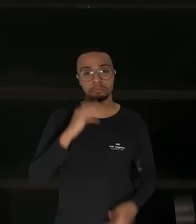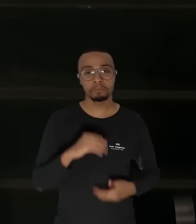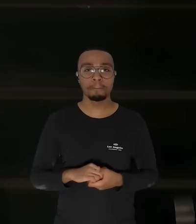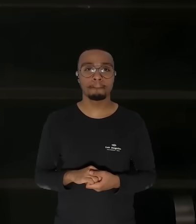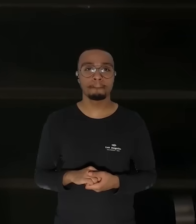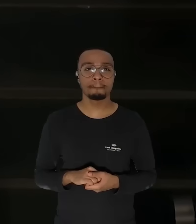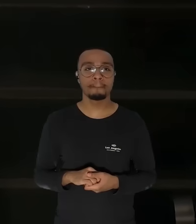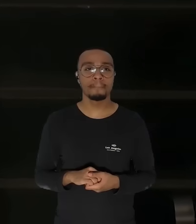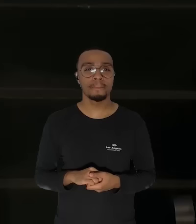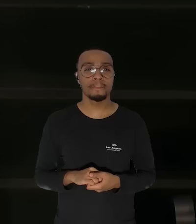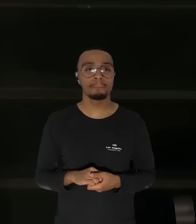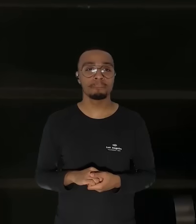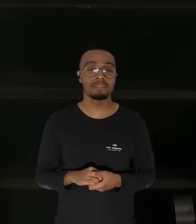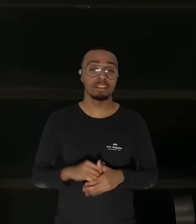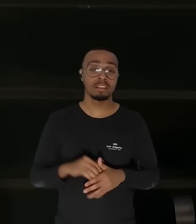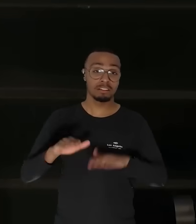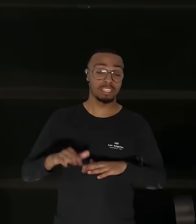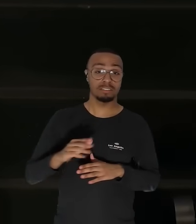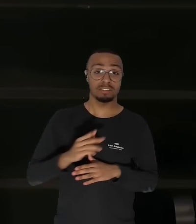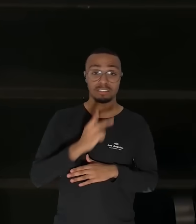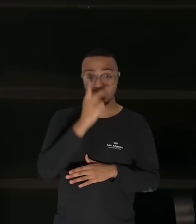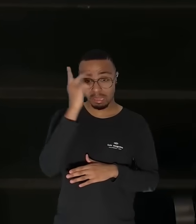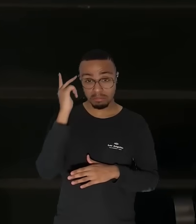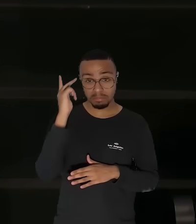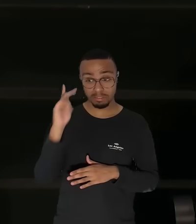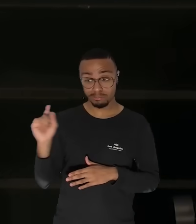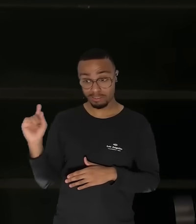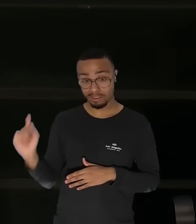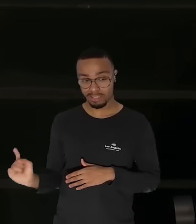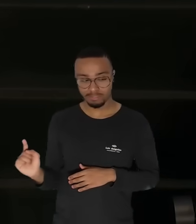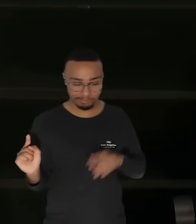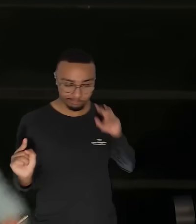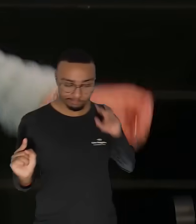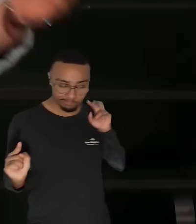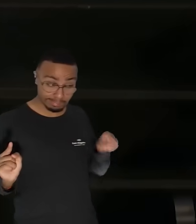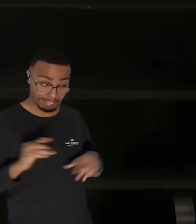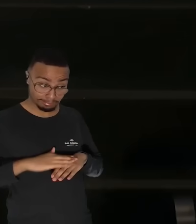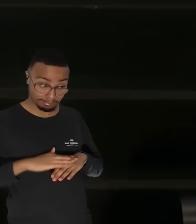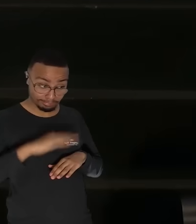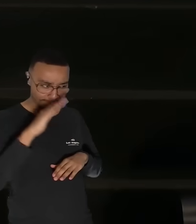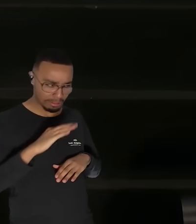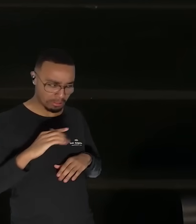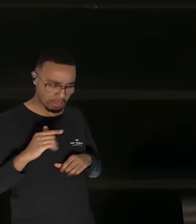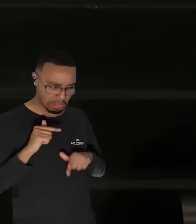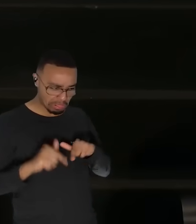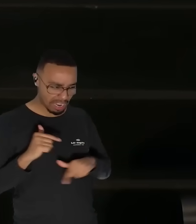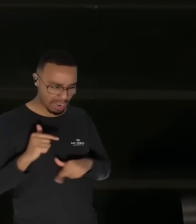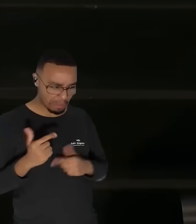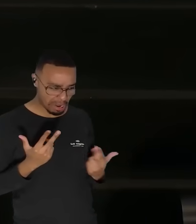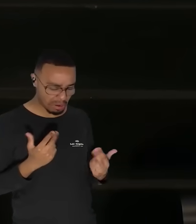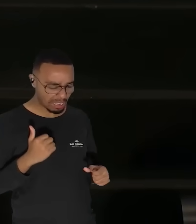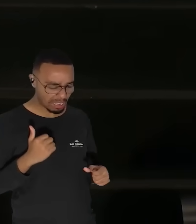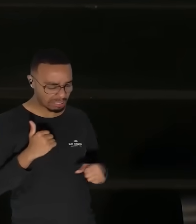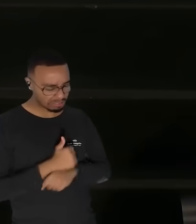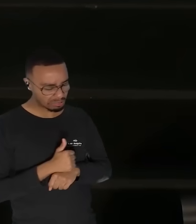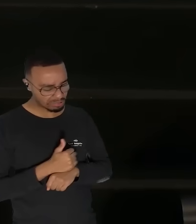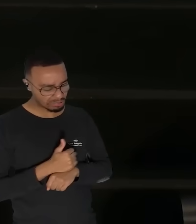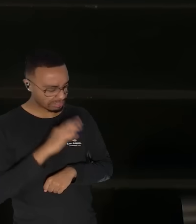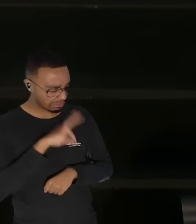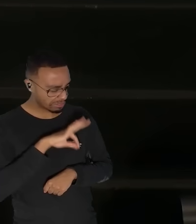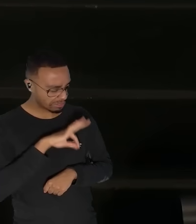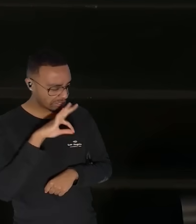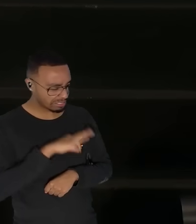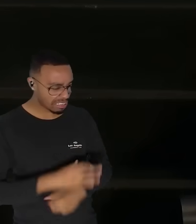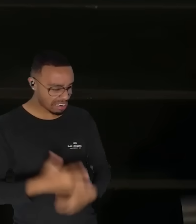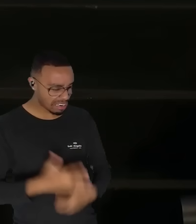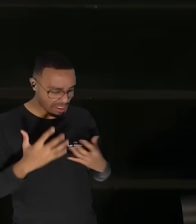A pessoa vê você sendo promovida na empresa e fala: como eu queria ganhar o que ele ganha, ter o emprego. E